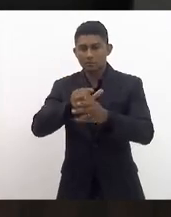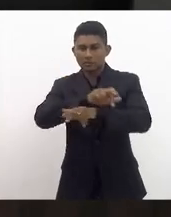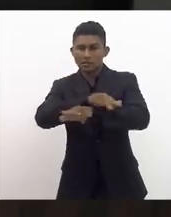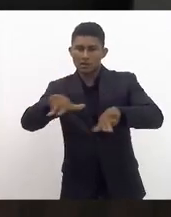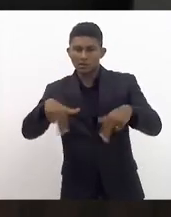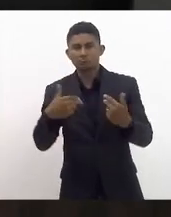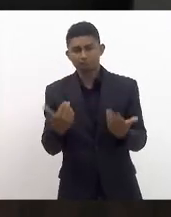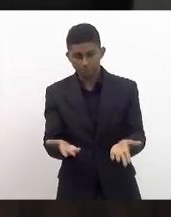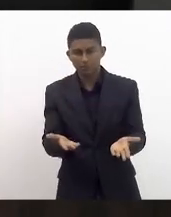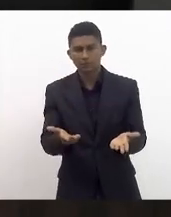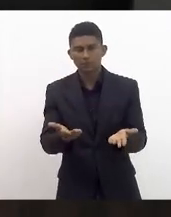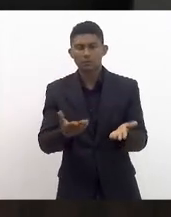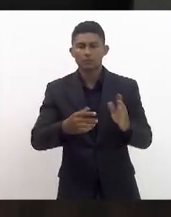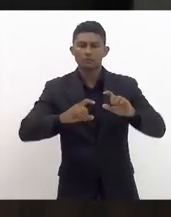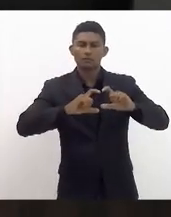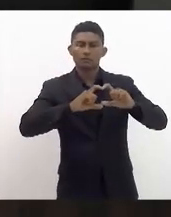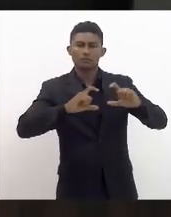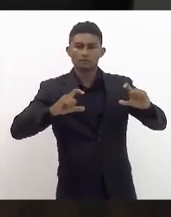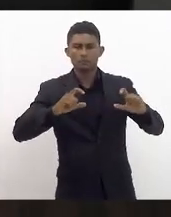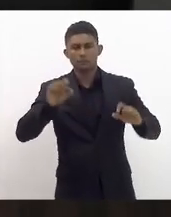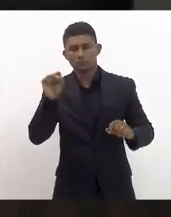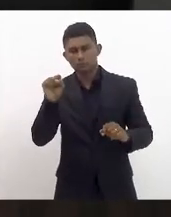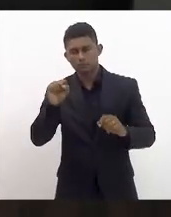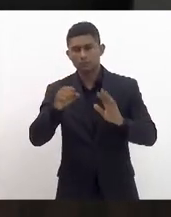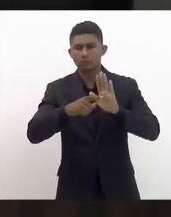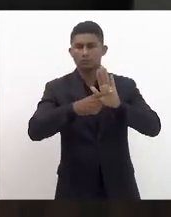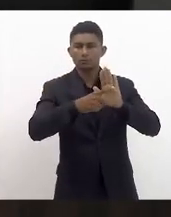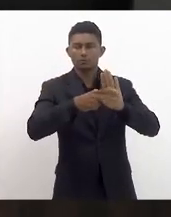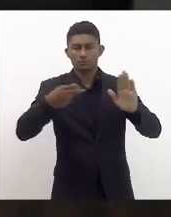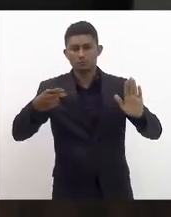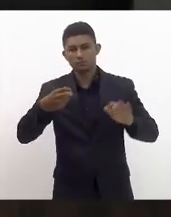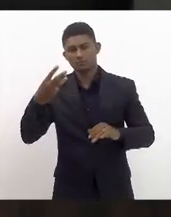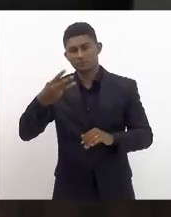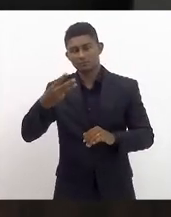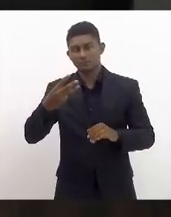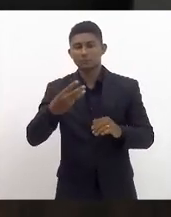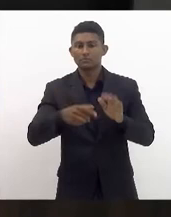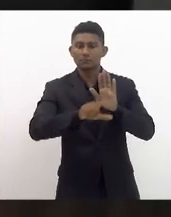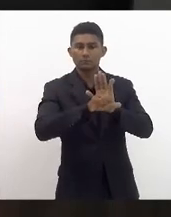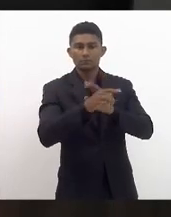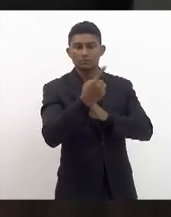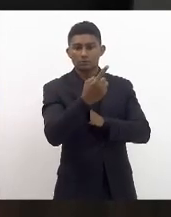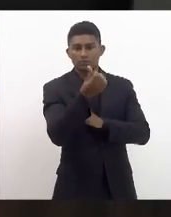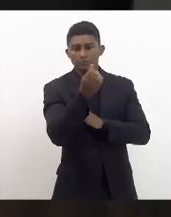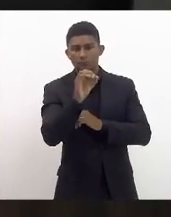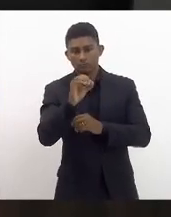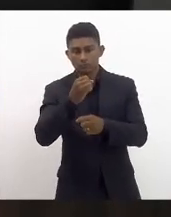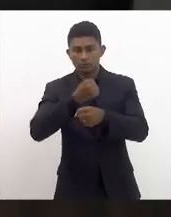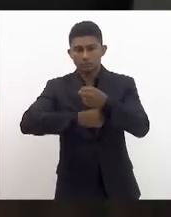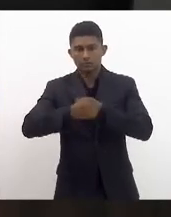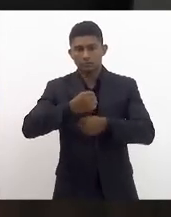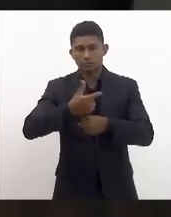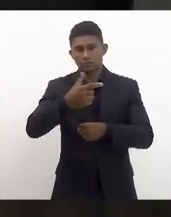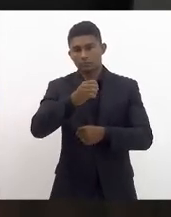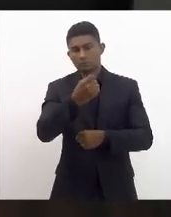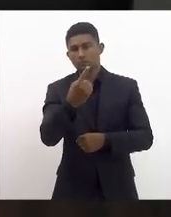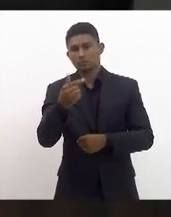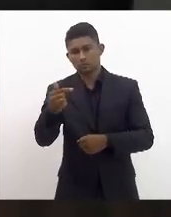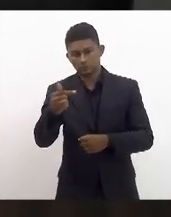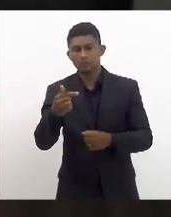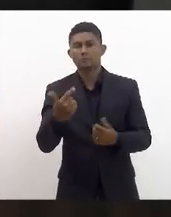papelão, com base no parágrafo 8º do artigo 3º da Lei Complementar 160, 7 de agosto de 2017, na cláusula 13ª do